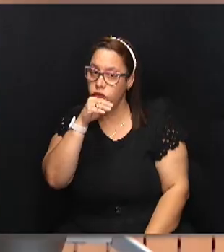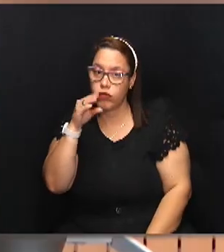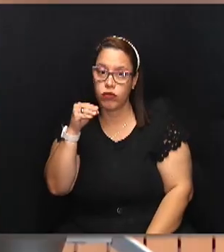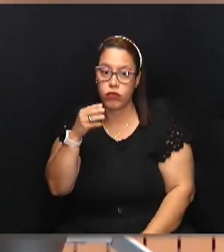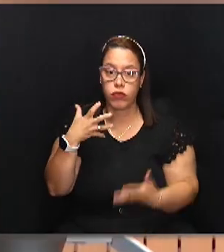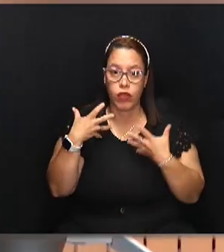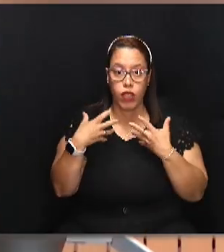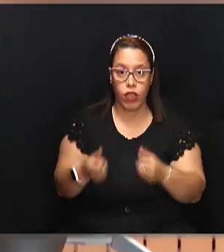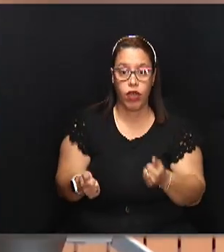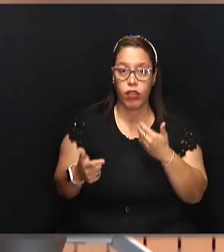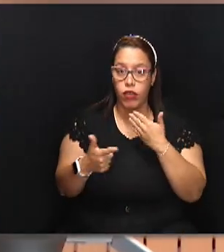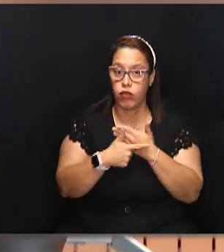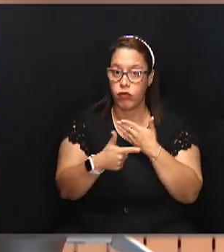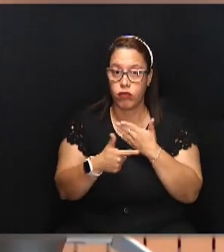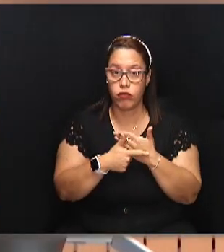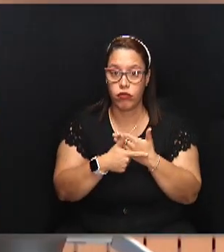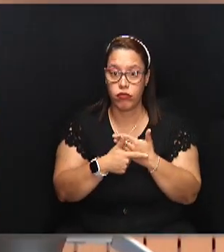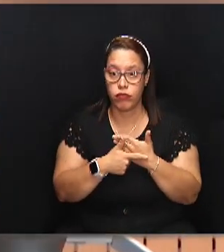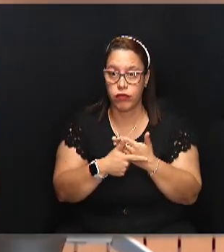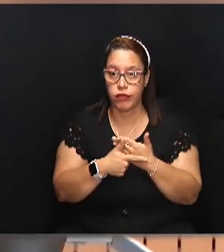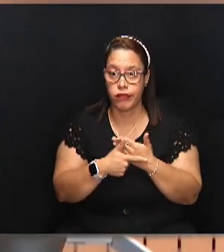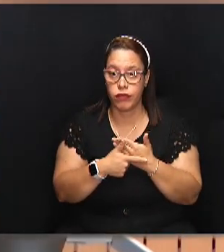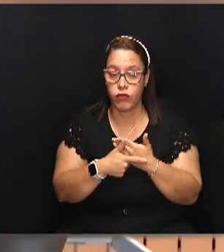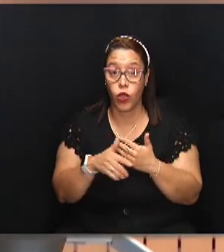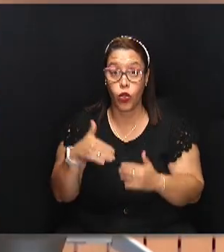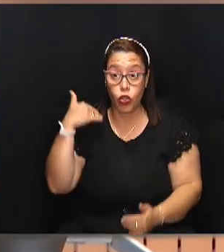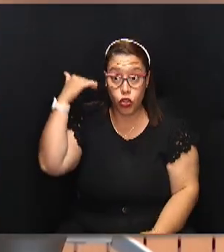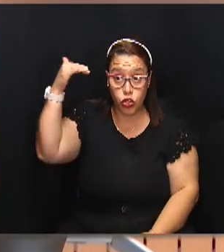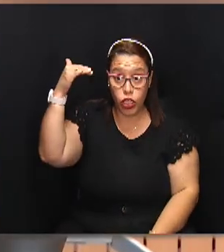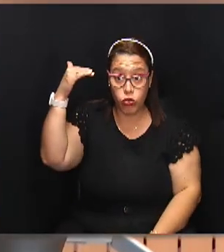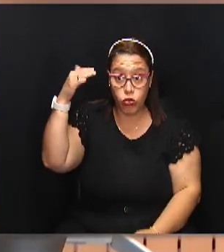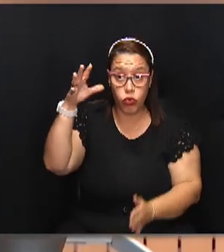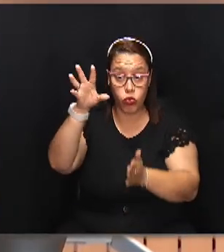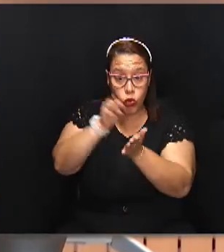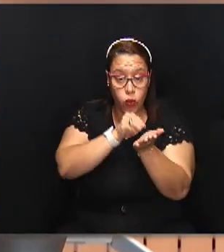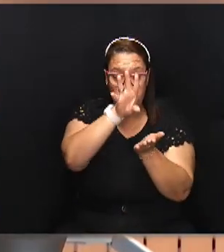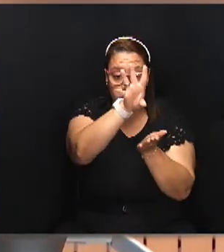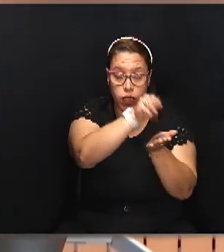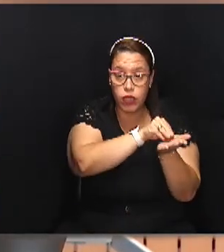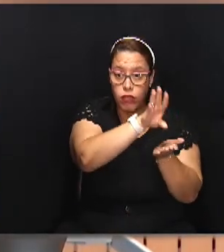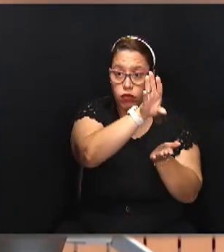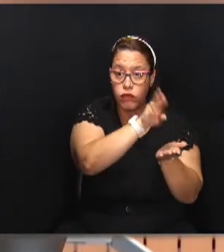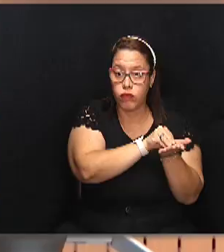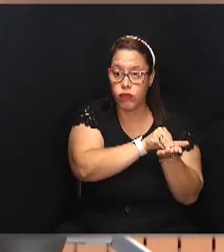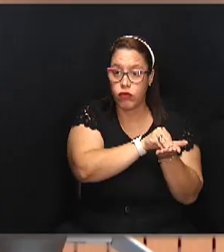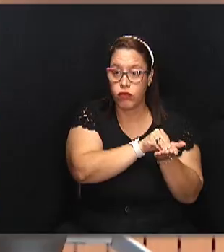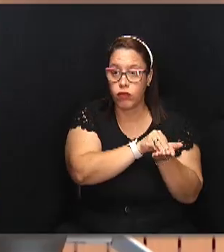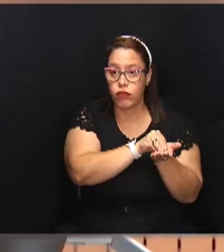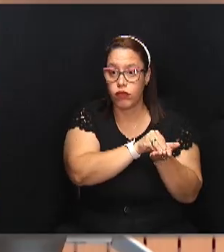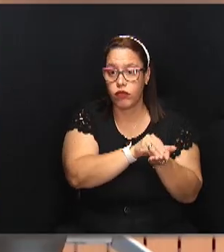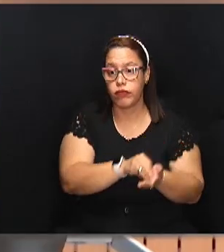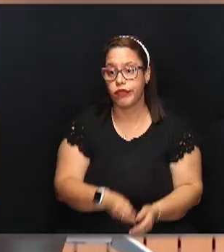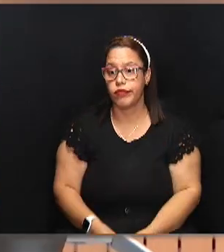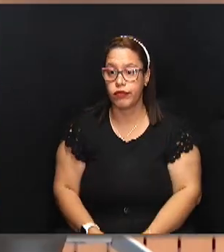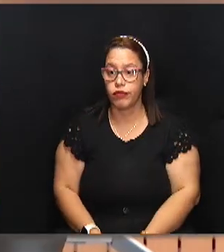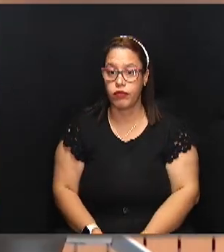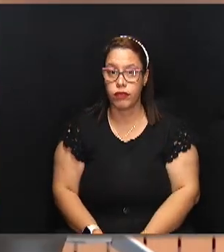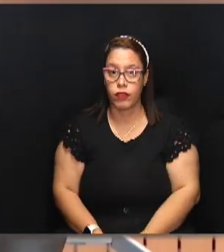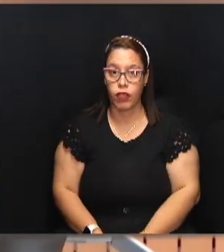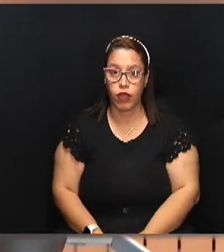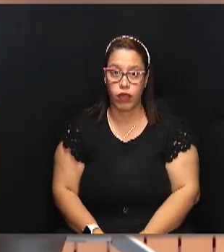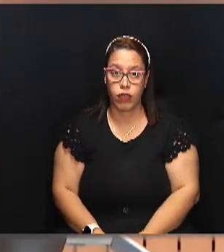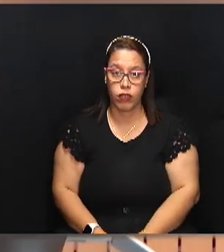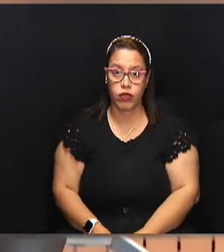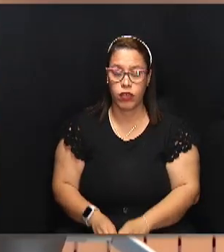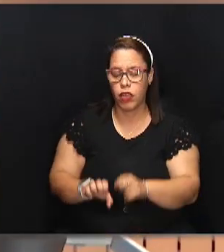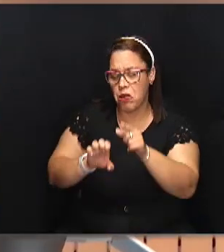assumem papéis que são papéis de adultos, reproduzem papéis de adulto. Nós tivemos vários perfis com mini